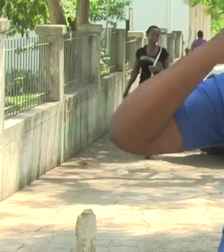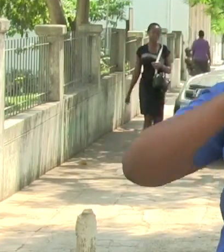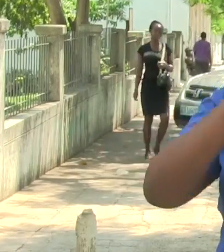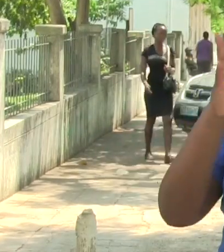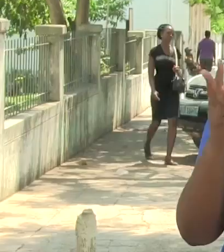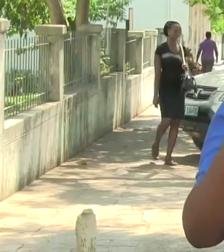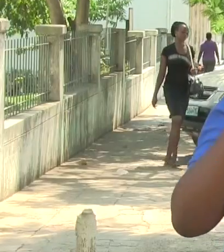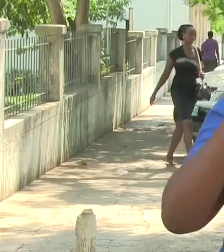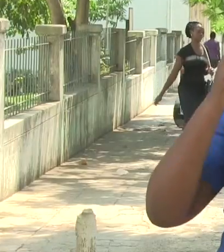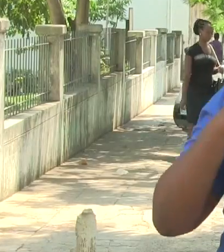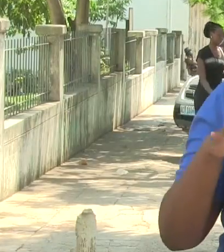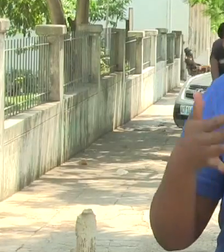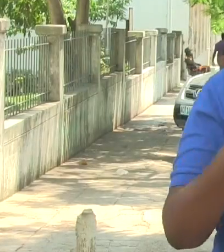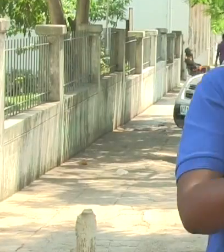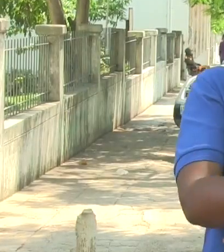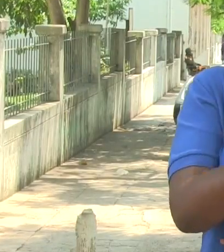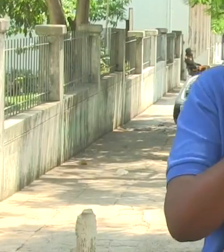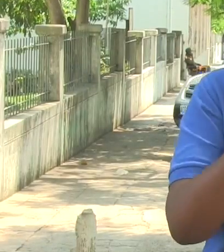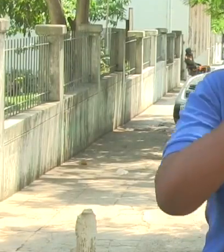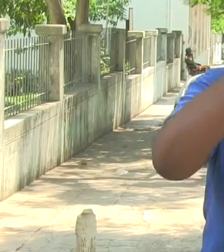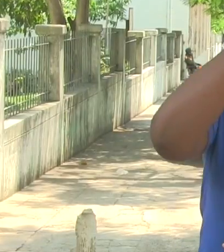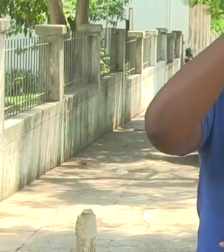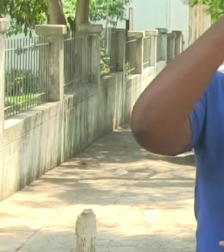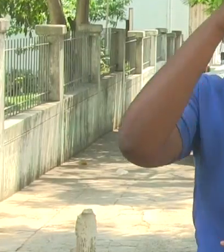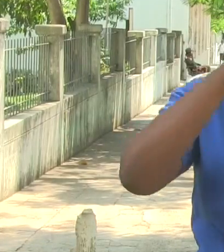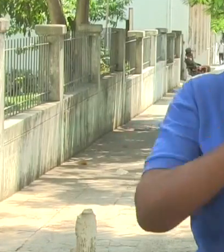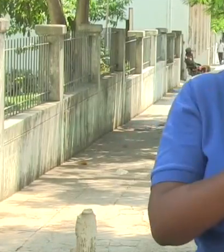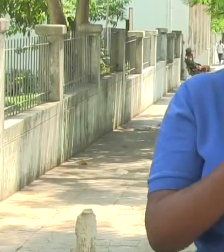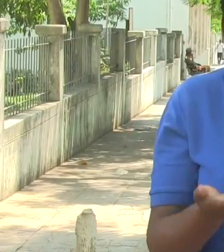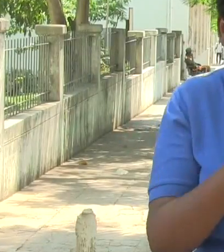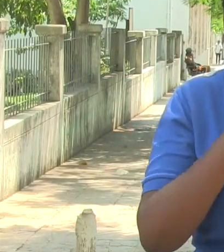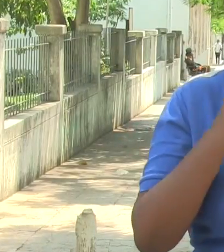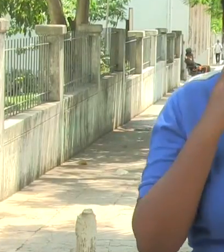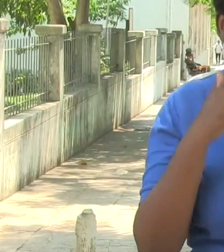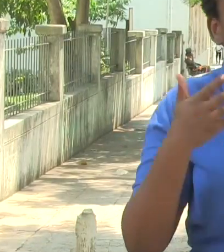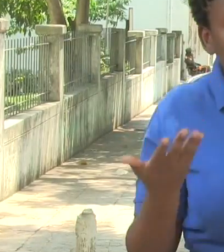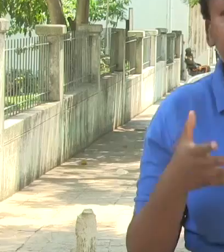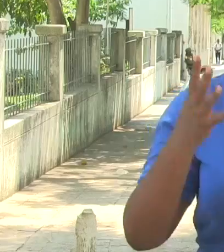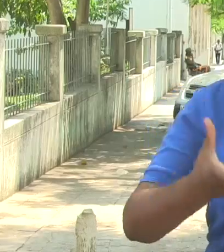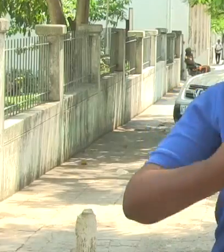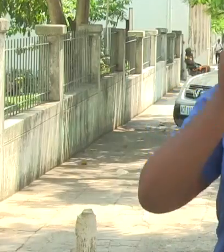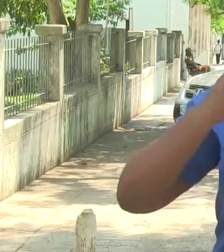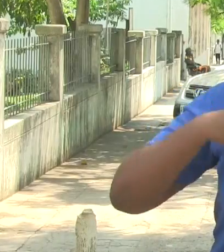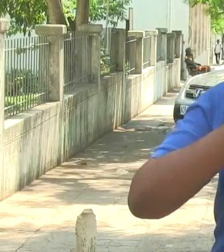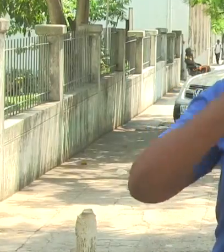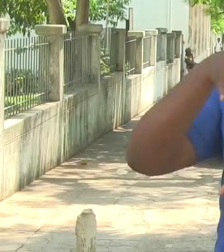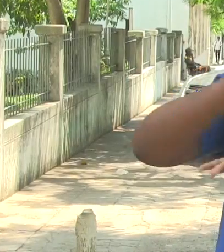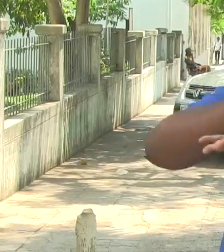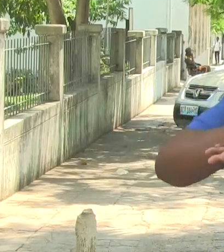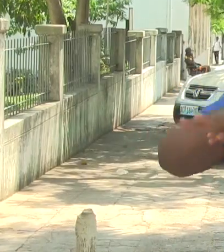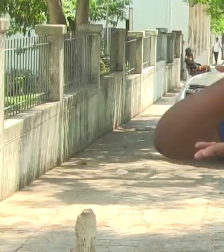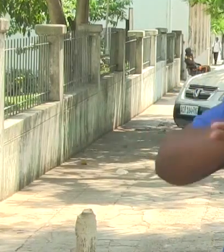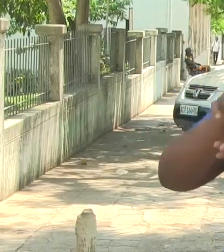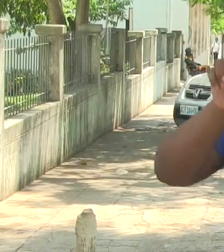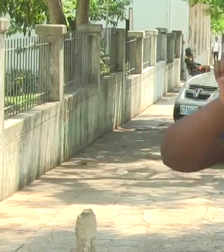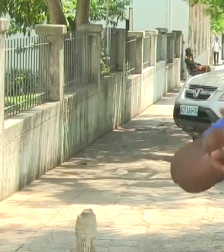por vários motivos com destaque para a quase inexistência de médicos oncologistas e preço proibitivo do